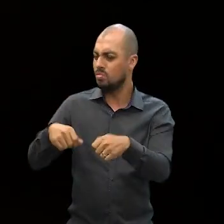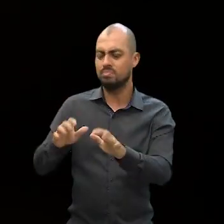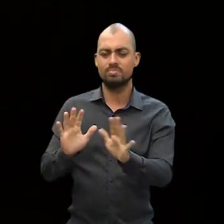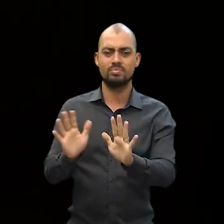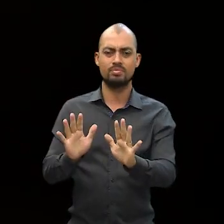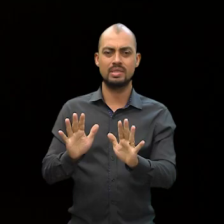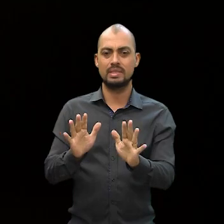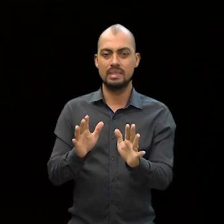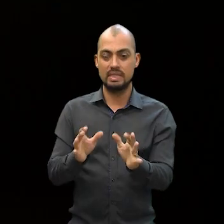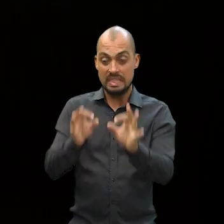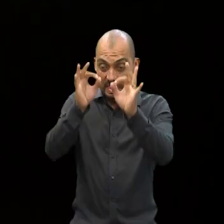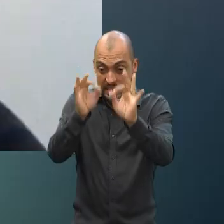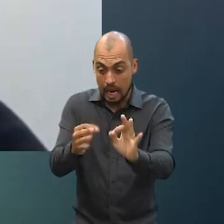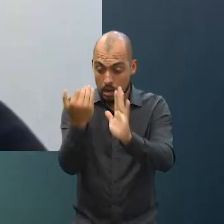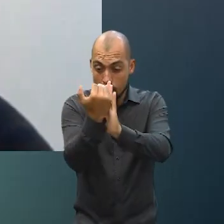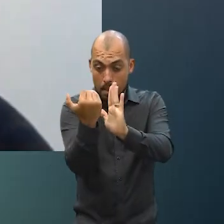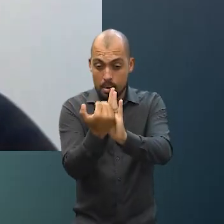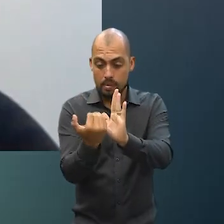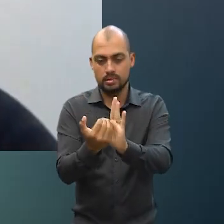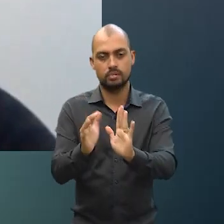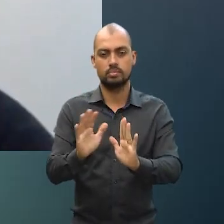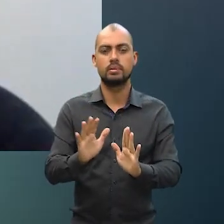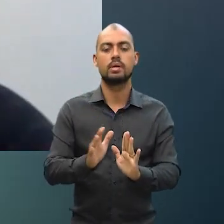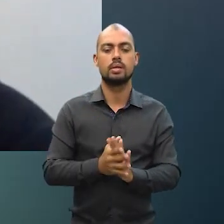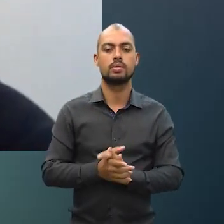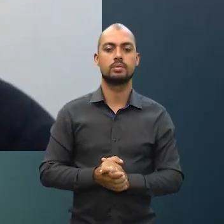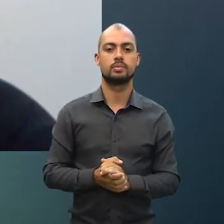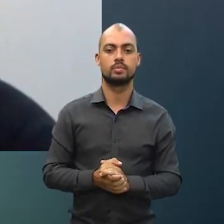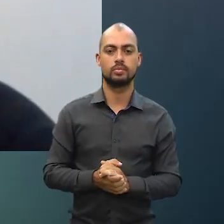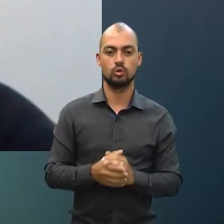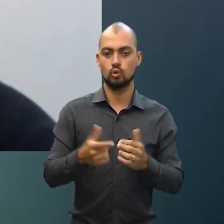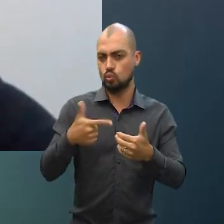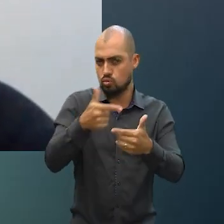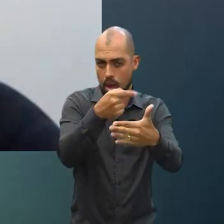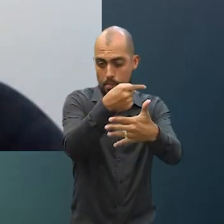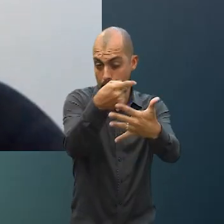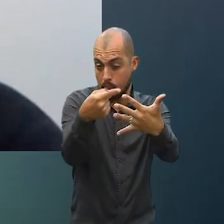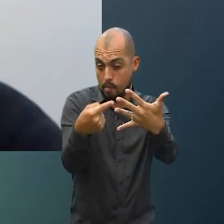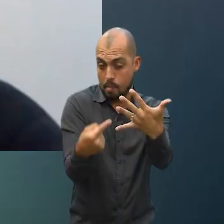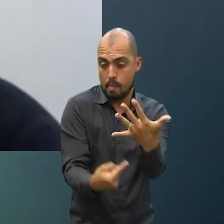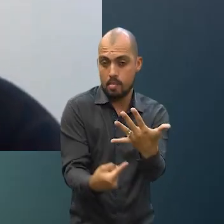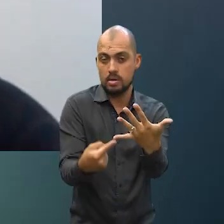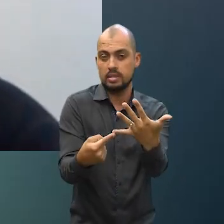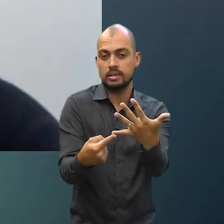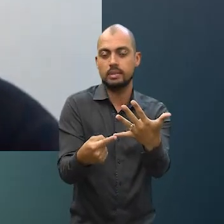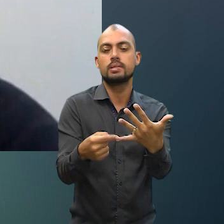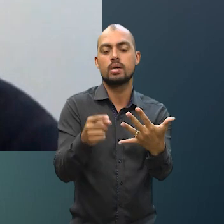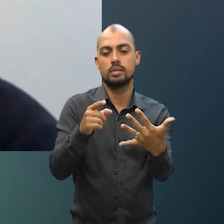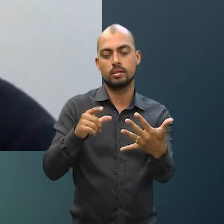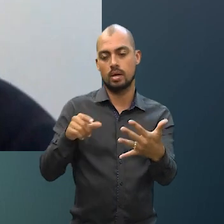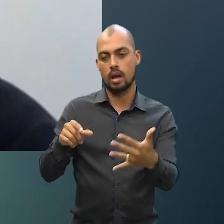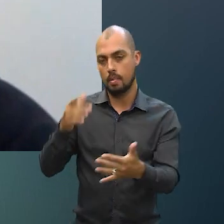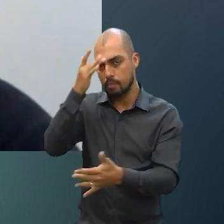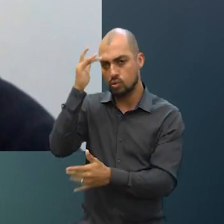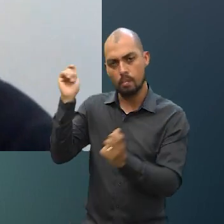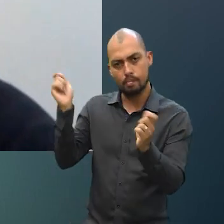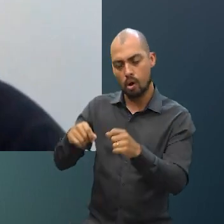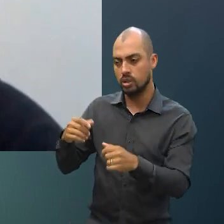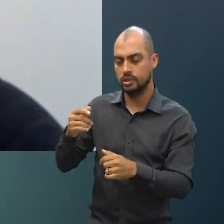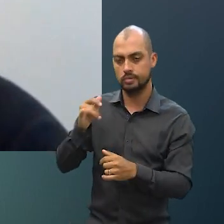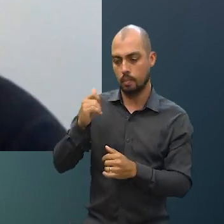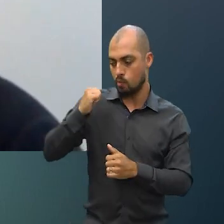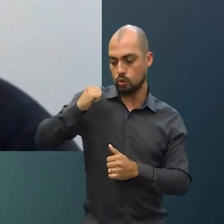complexo, não existe uma quantidade absurda de produtos ou equipamentos, é algo que ele consegue carregar